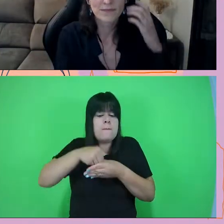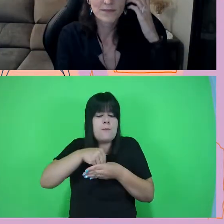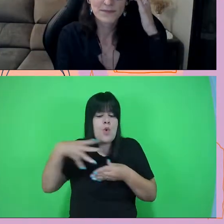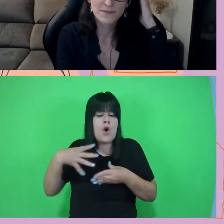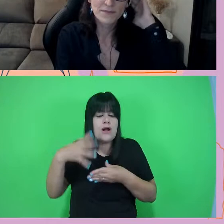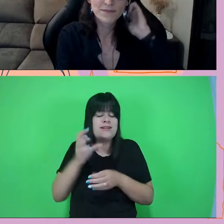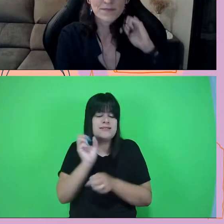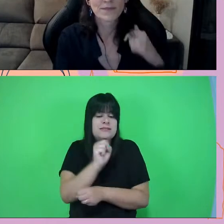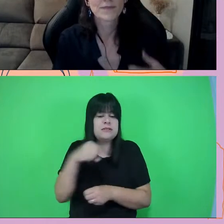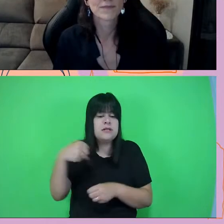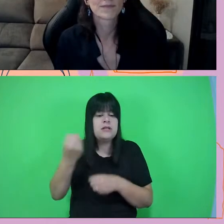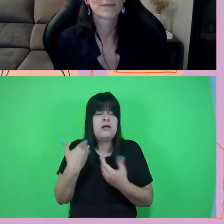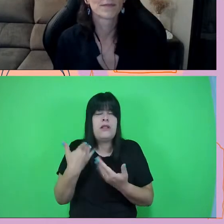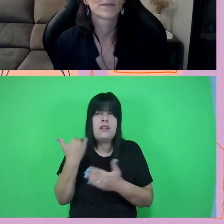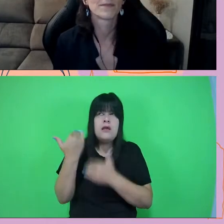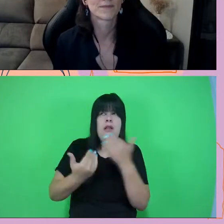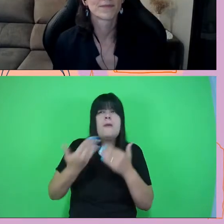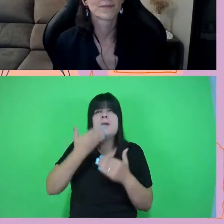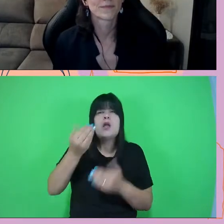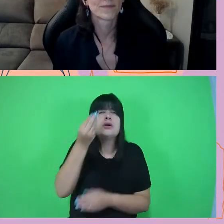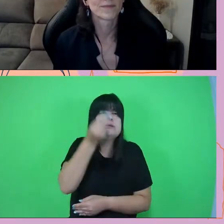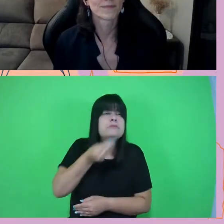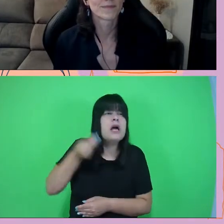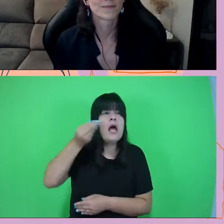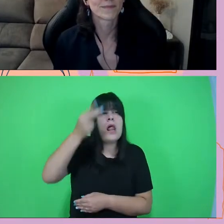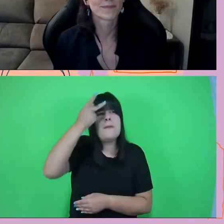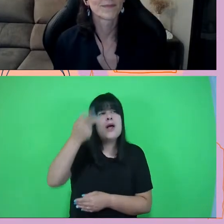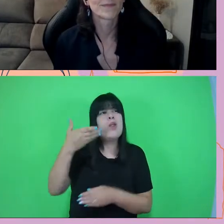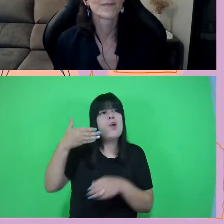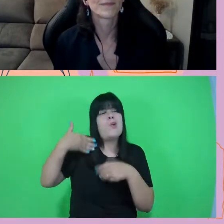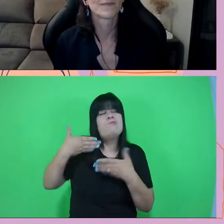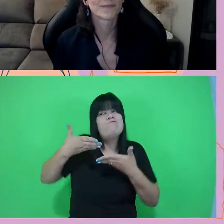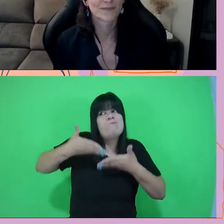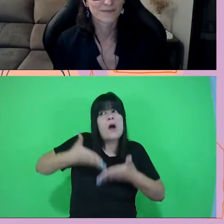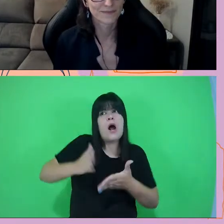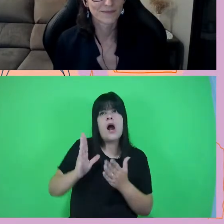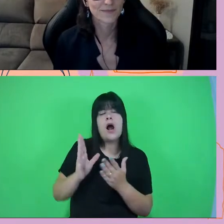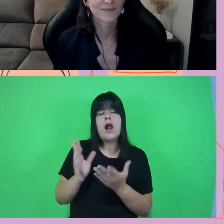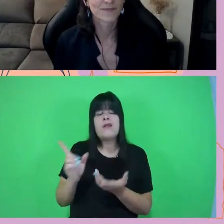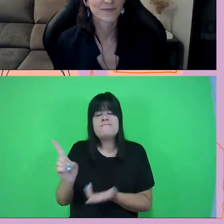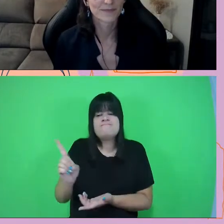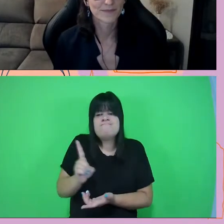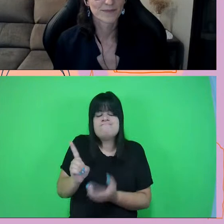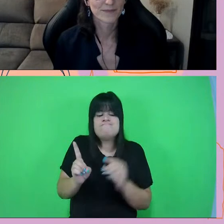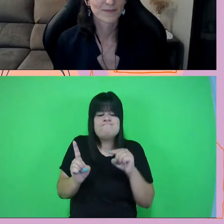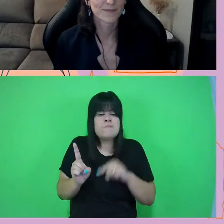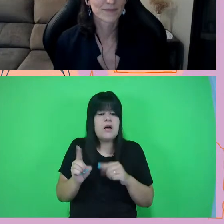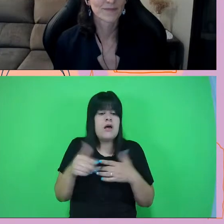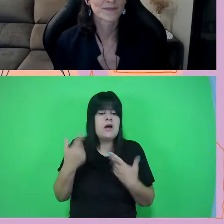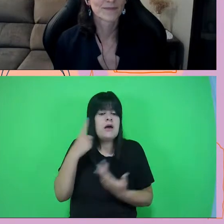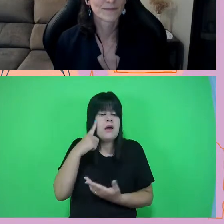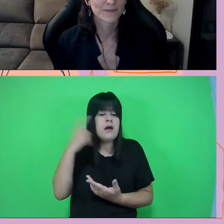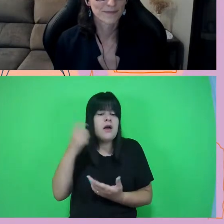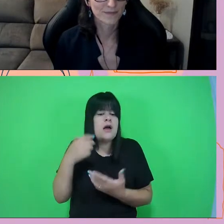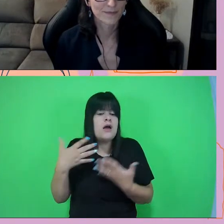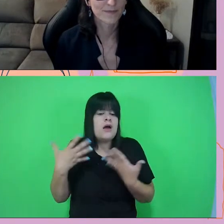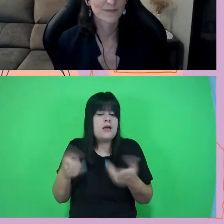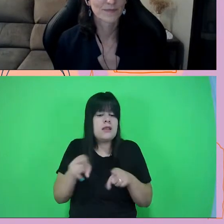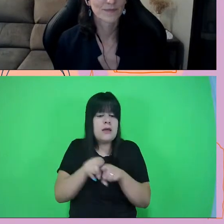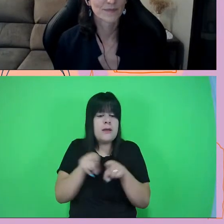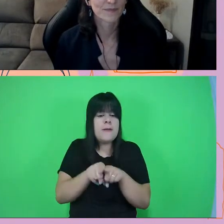um site para melhorar essa experiência de quem chega para a gente, e a ideia é democratizar o acesso mesmo